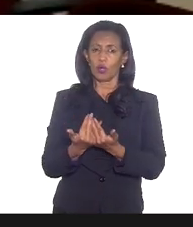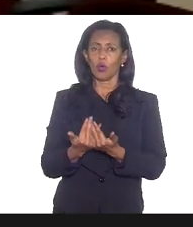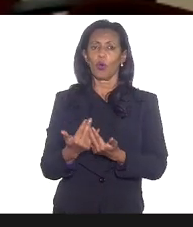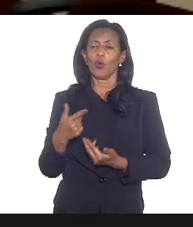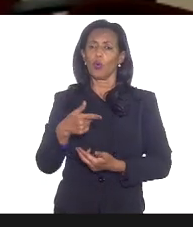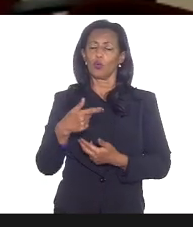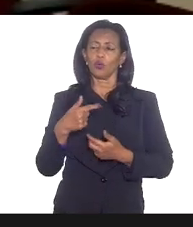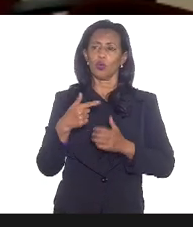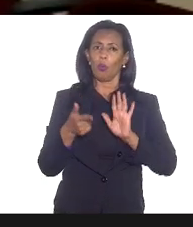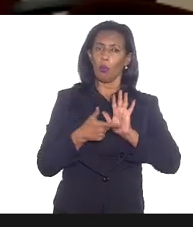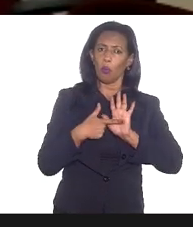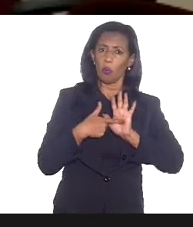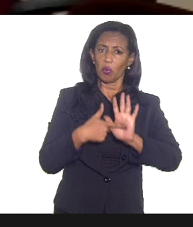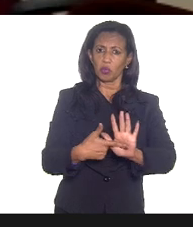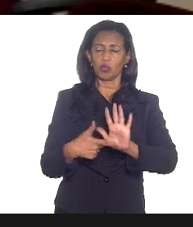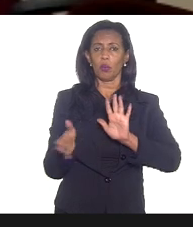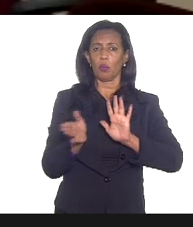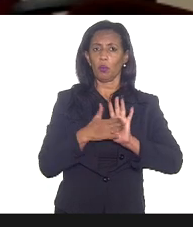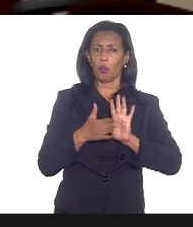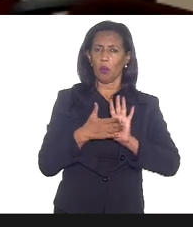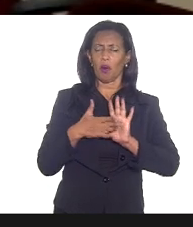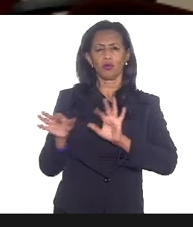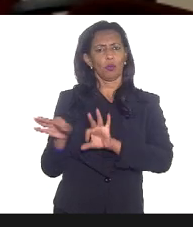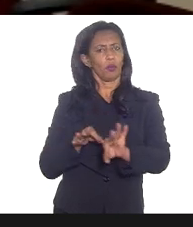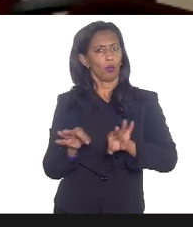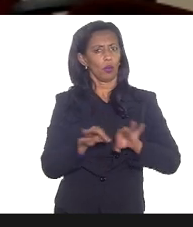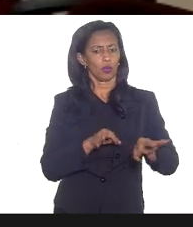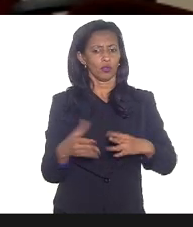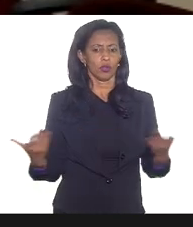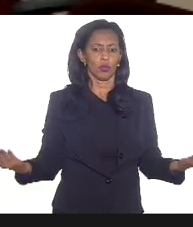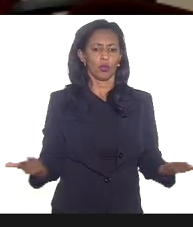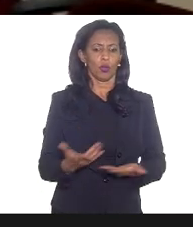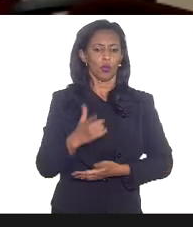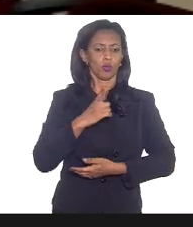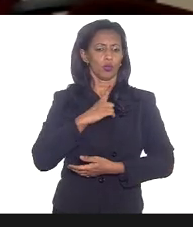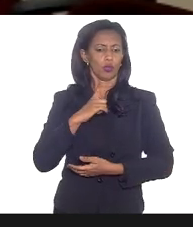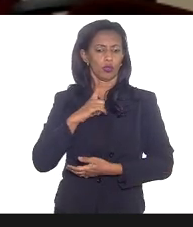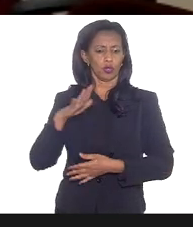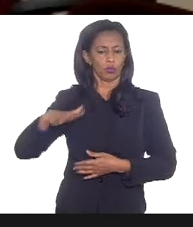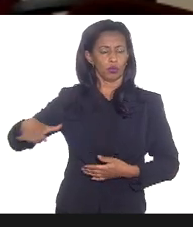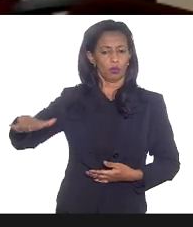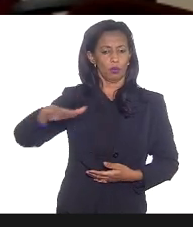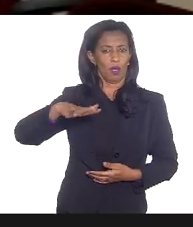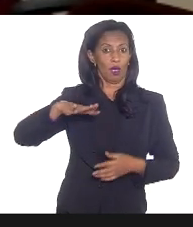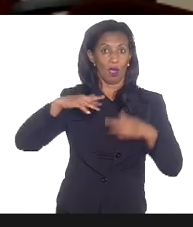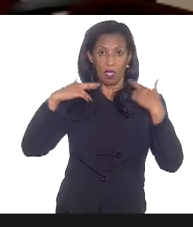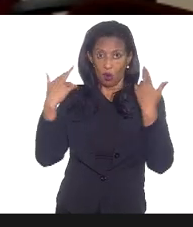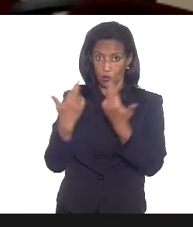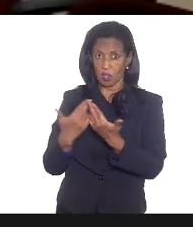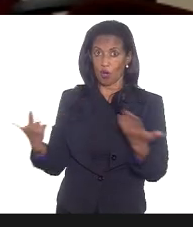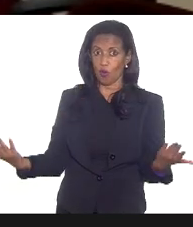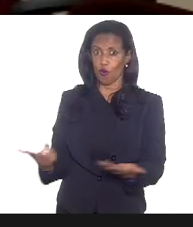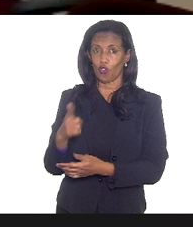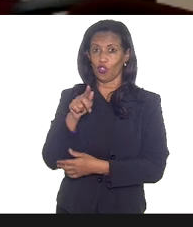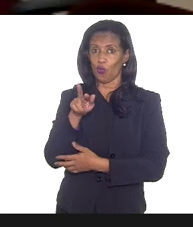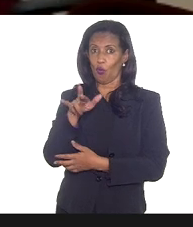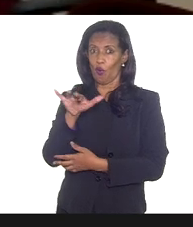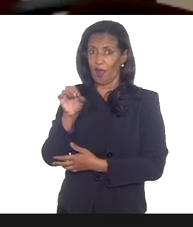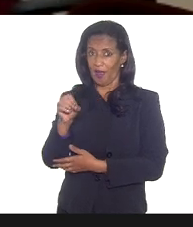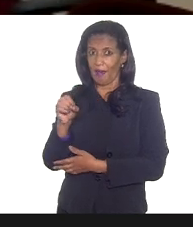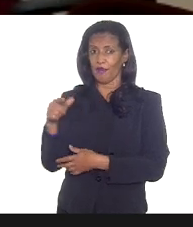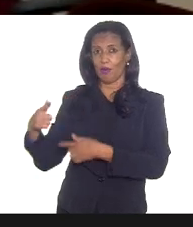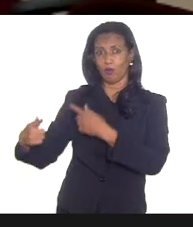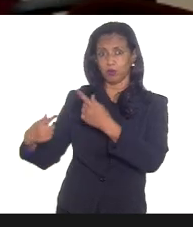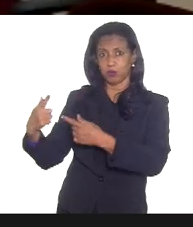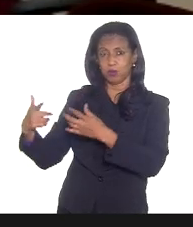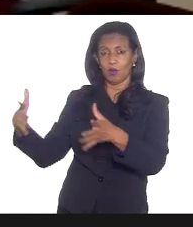projetos, apresentando projetos. Hoje nós temos uma reunião com o Grêmio e nós vamos estar fazendo uma agenda aí